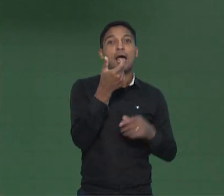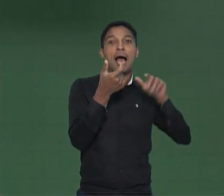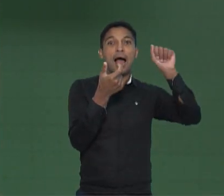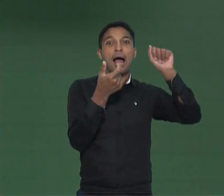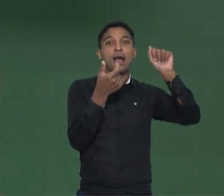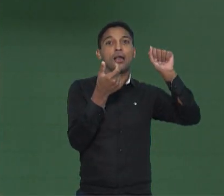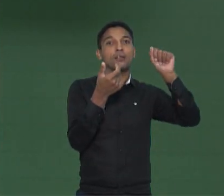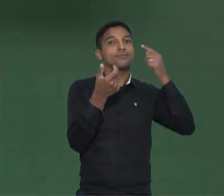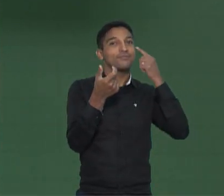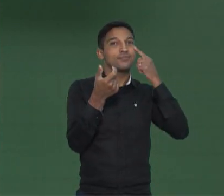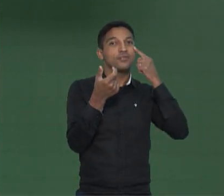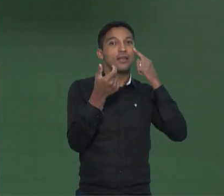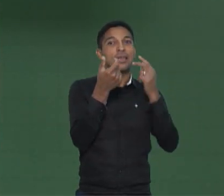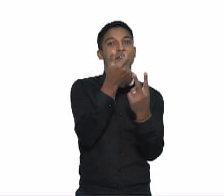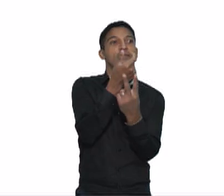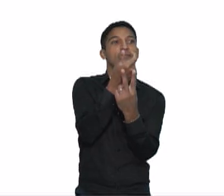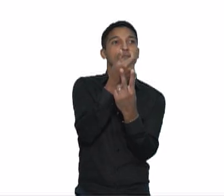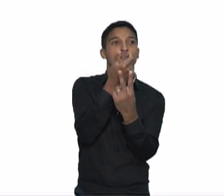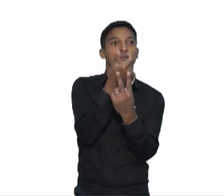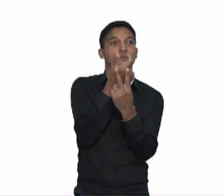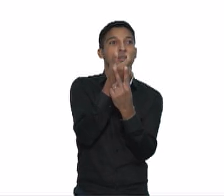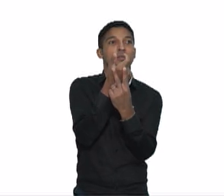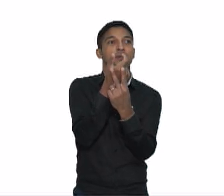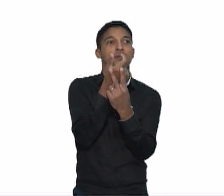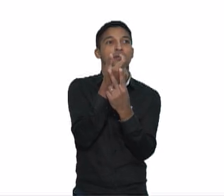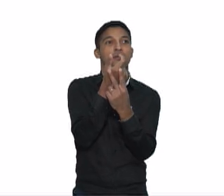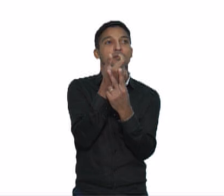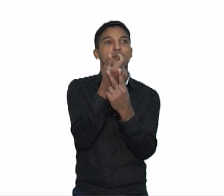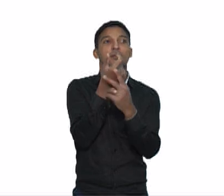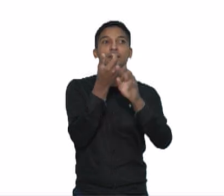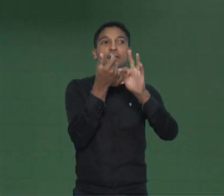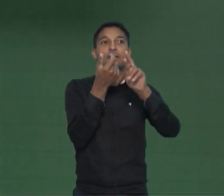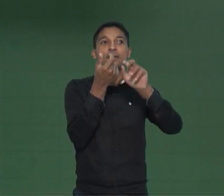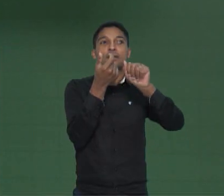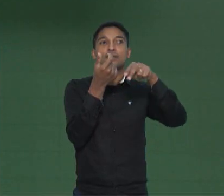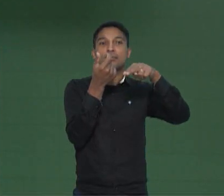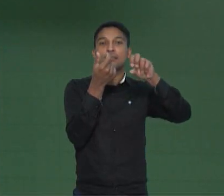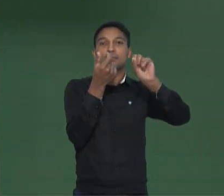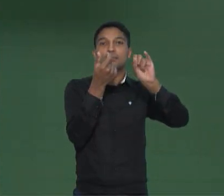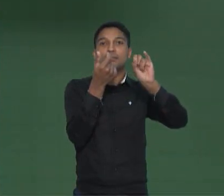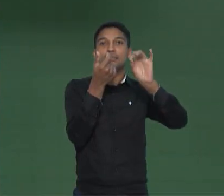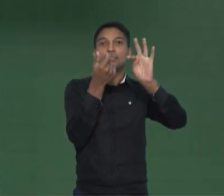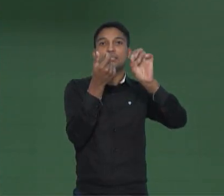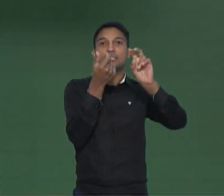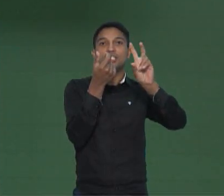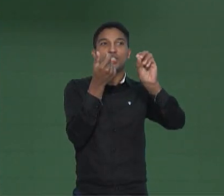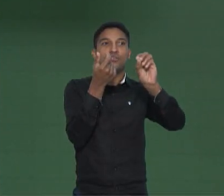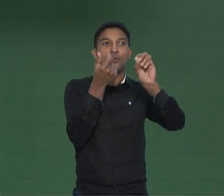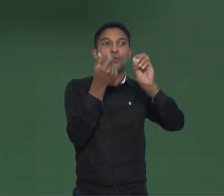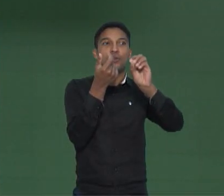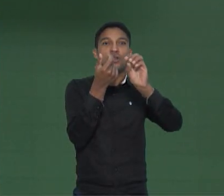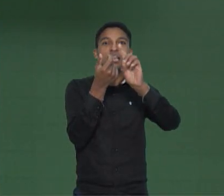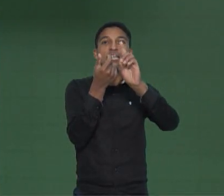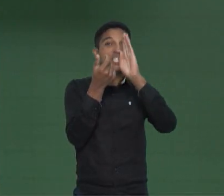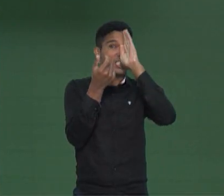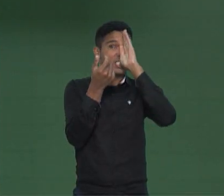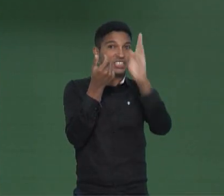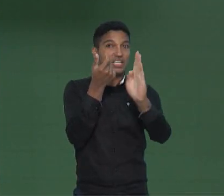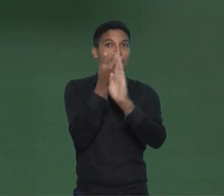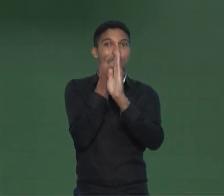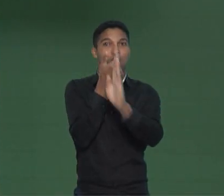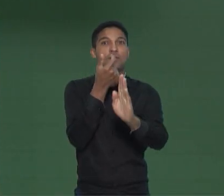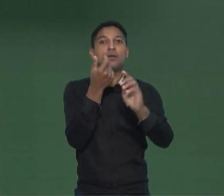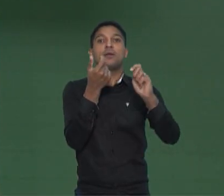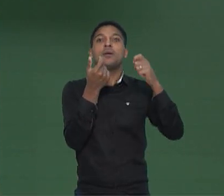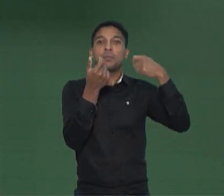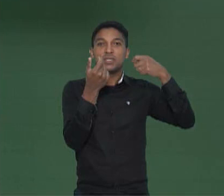A função delas é complementar o sentido dos verbos ganhou e levou. As expressões os